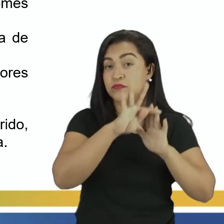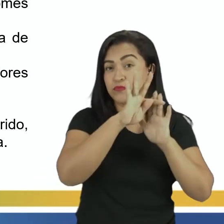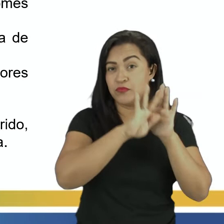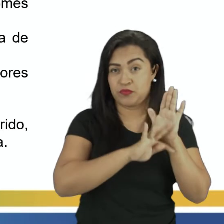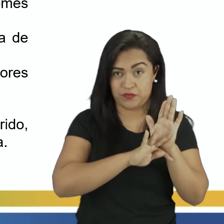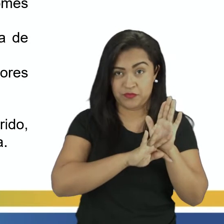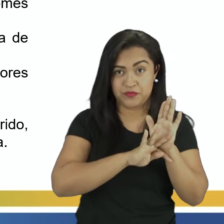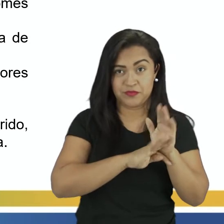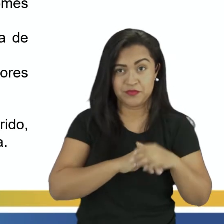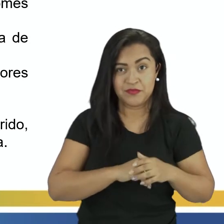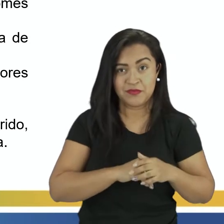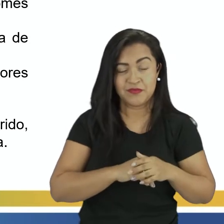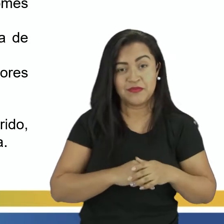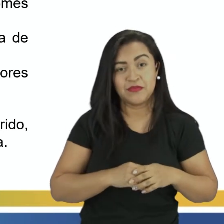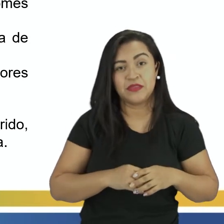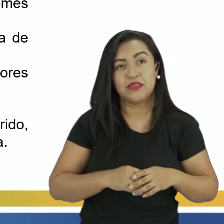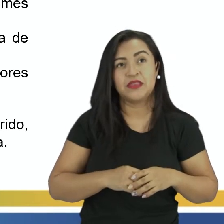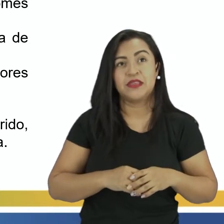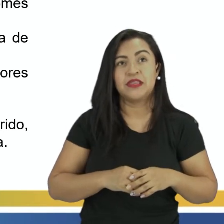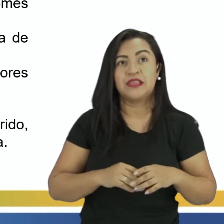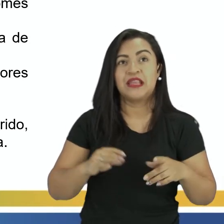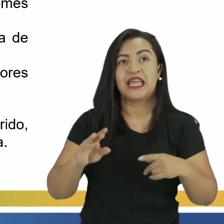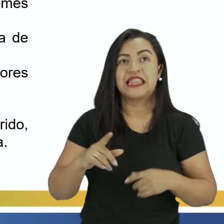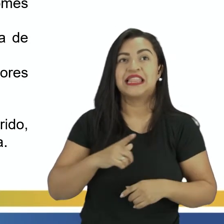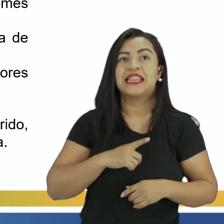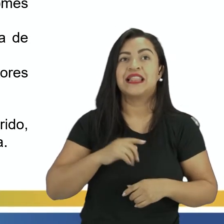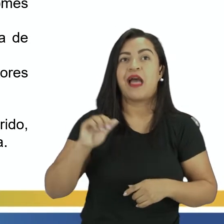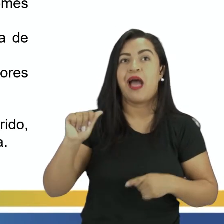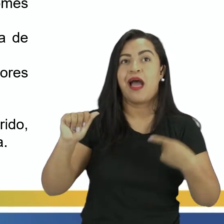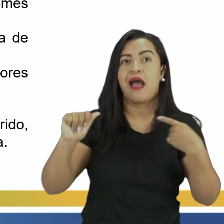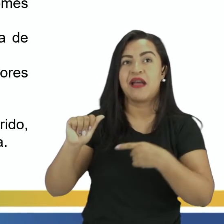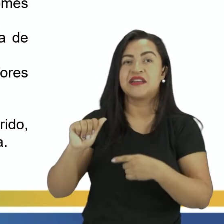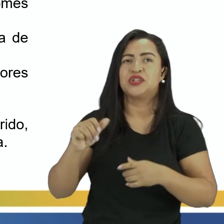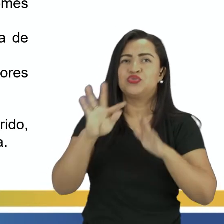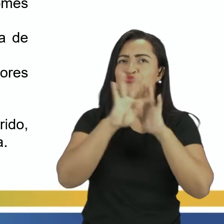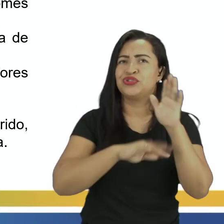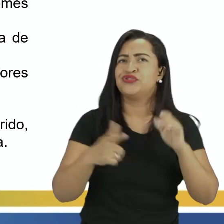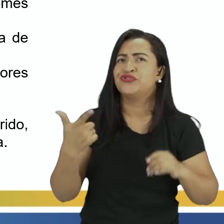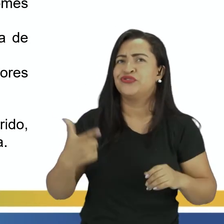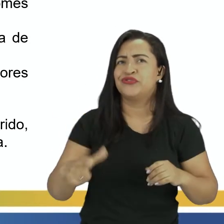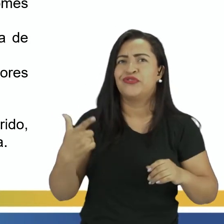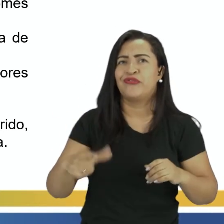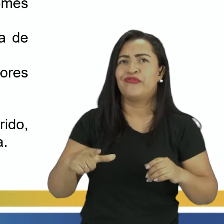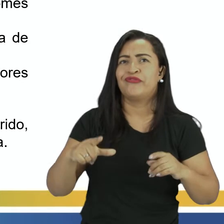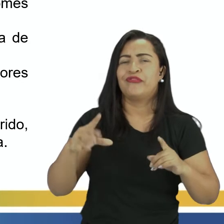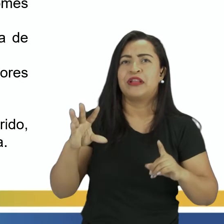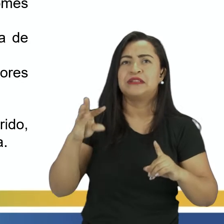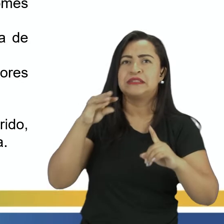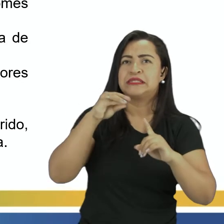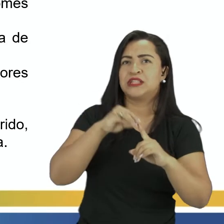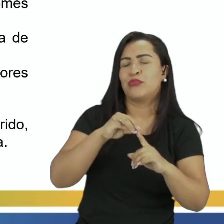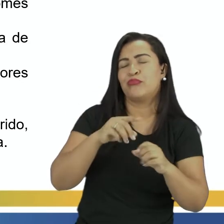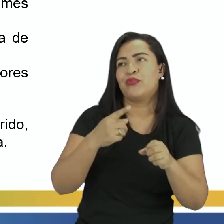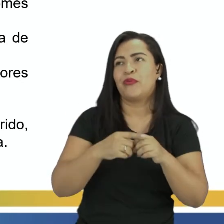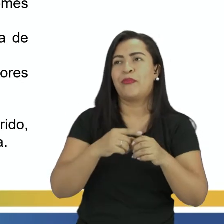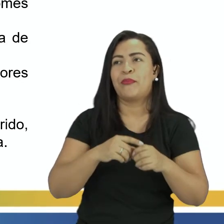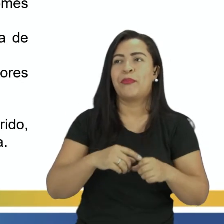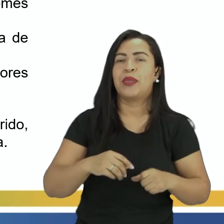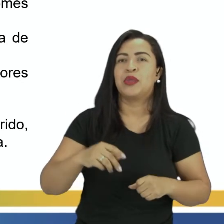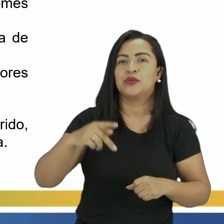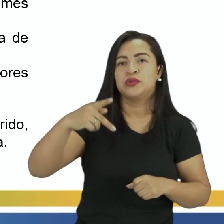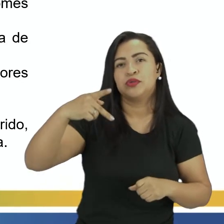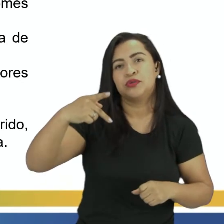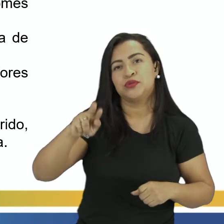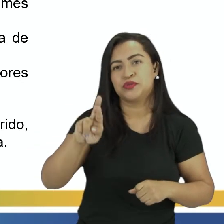No texto, não há interlocutor potencial explicitado por meio de pronomes pessoais, características